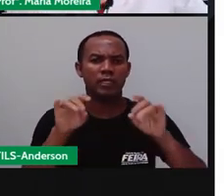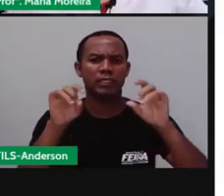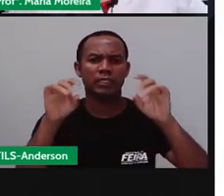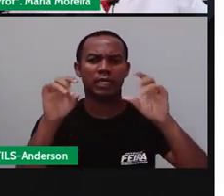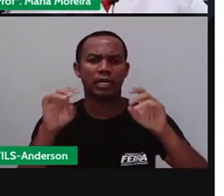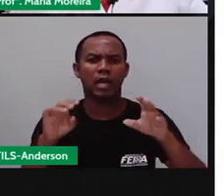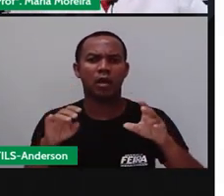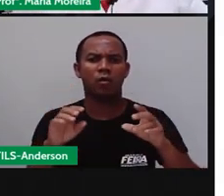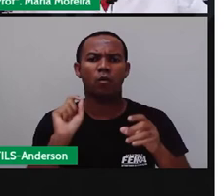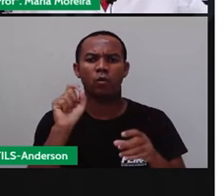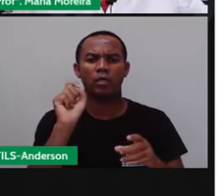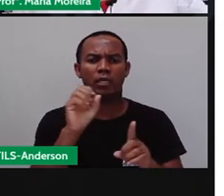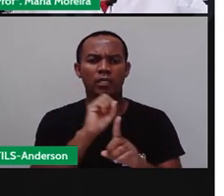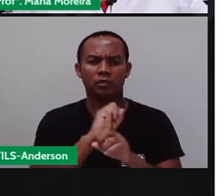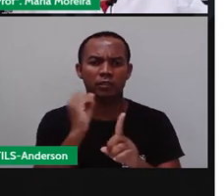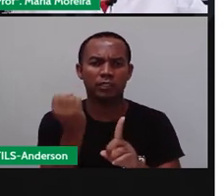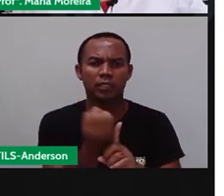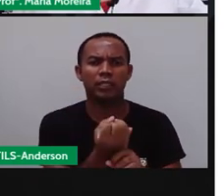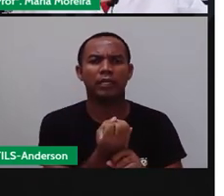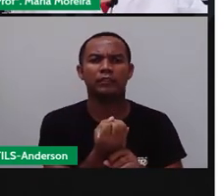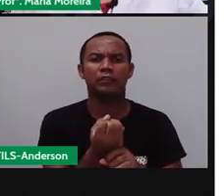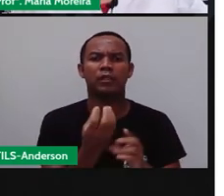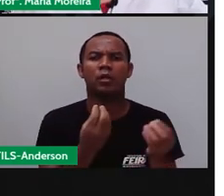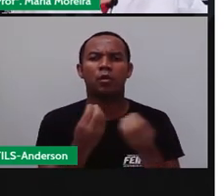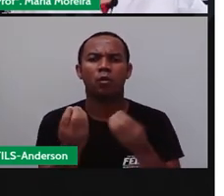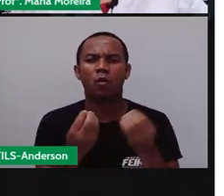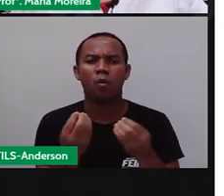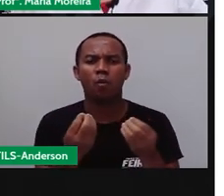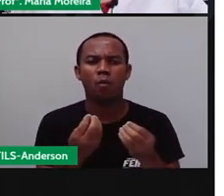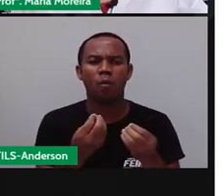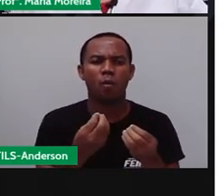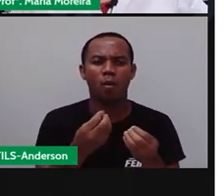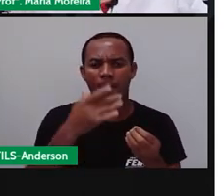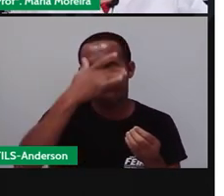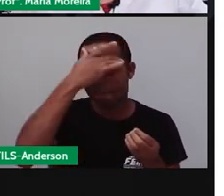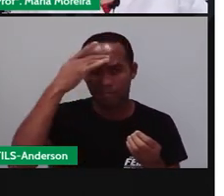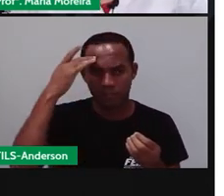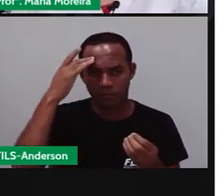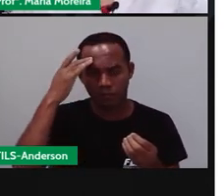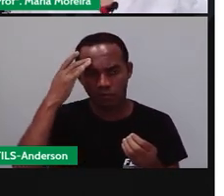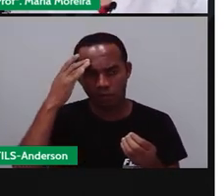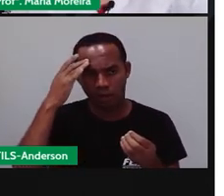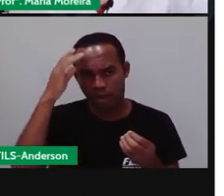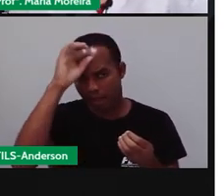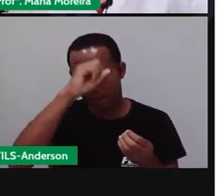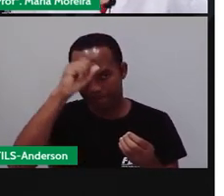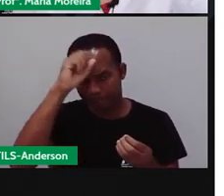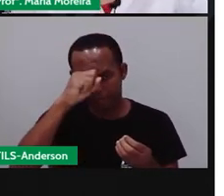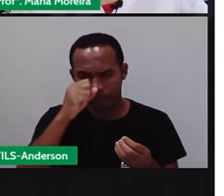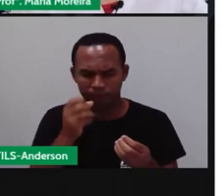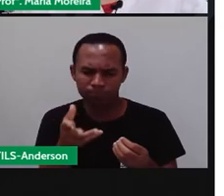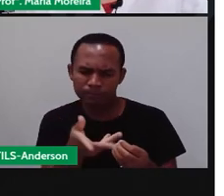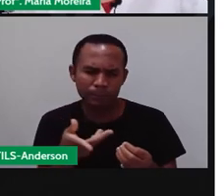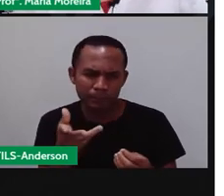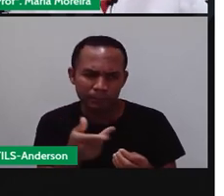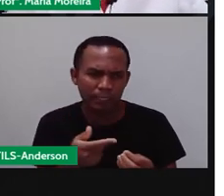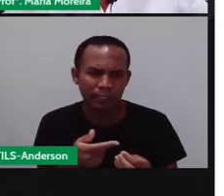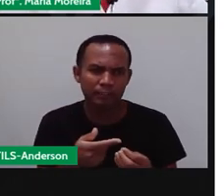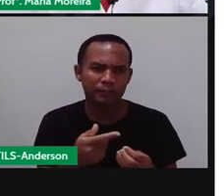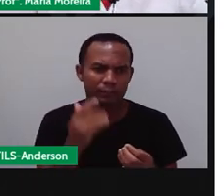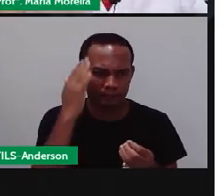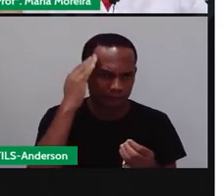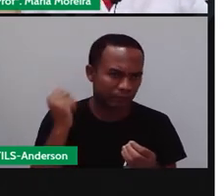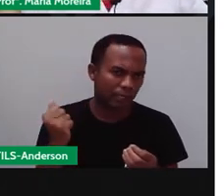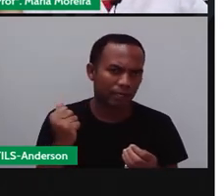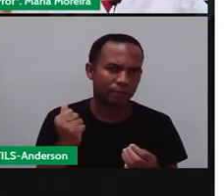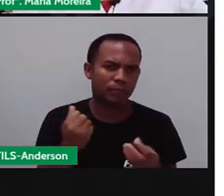dentro do quê? Da sociedade. E geralmente ela é exercida por um profissional, tá? É uma coisa que ele sabe fazer e que provavelmente eu não vou saber.